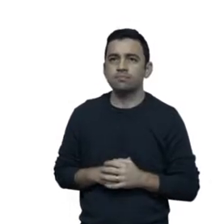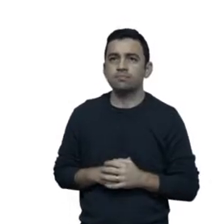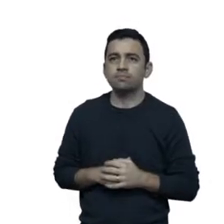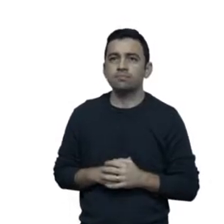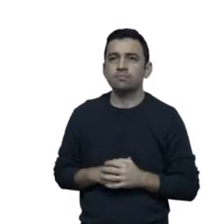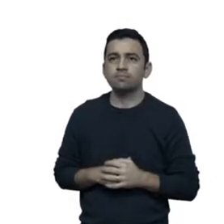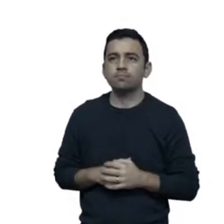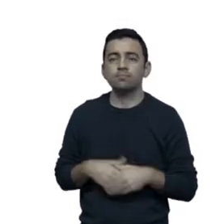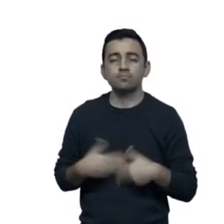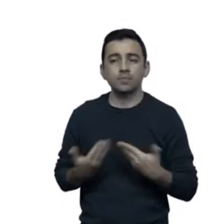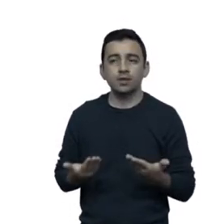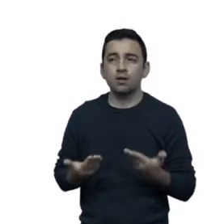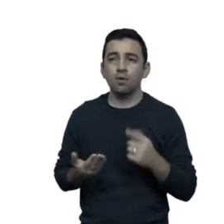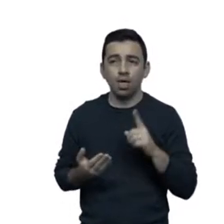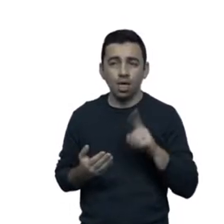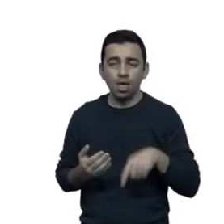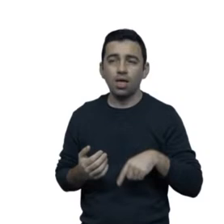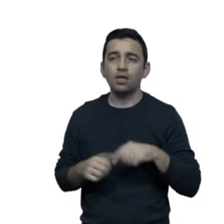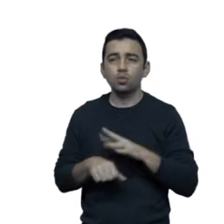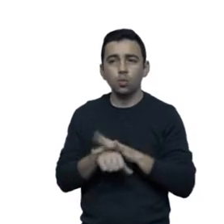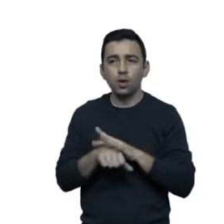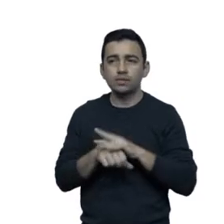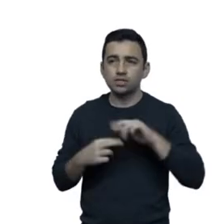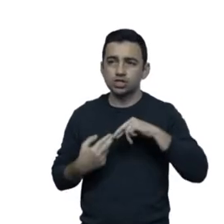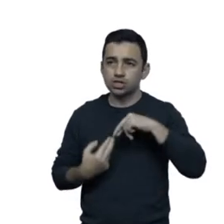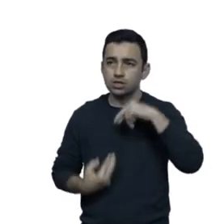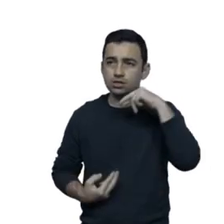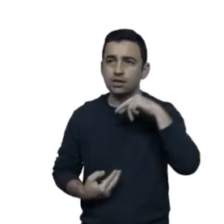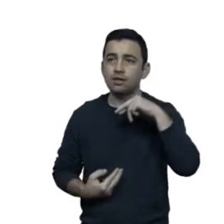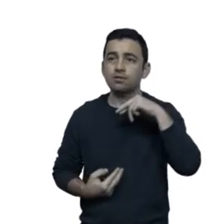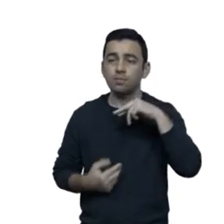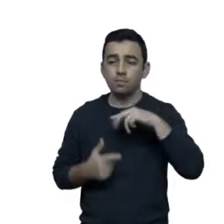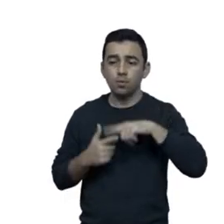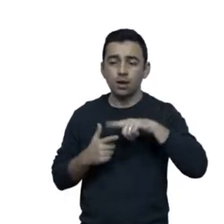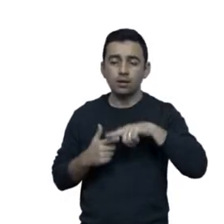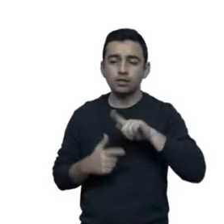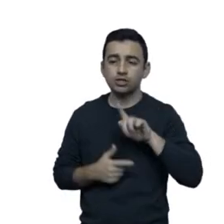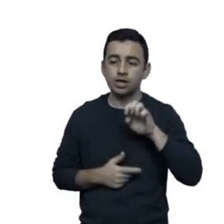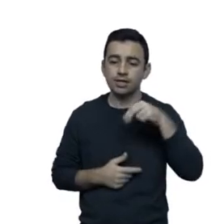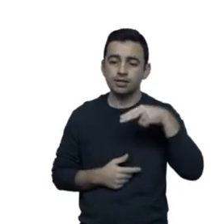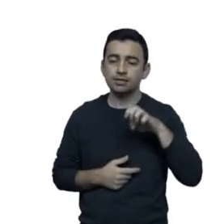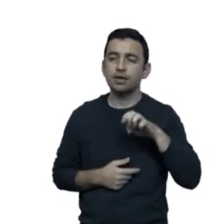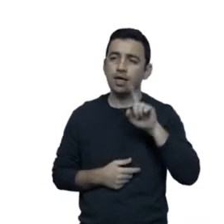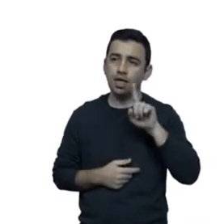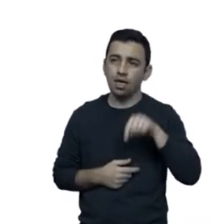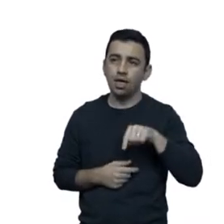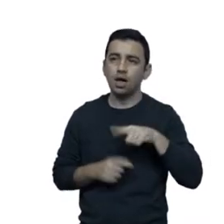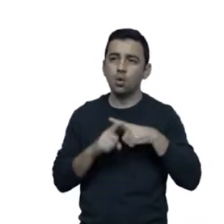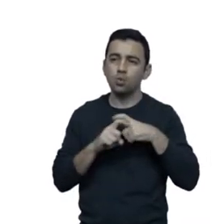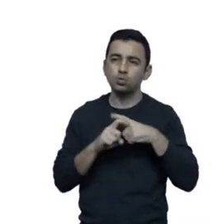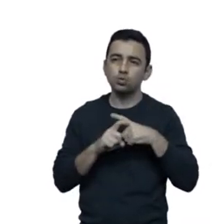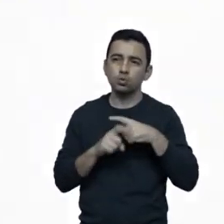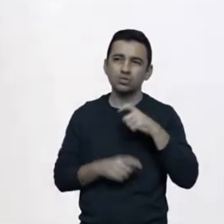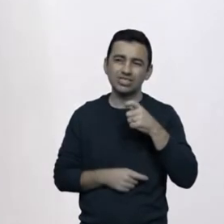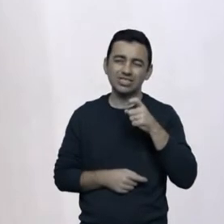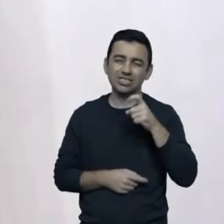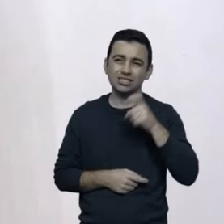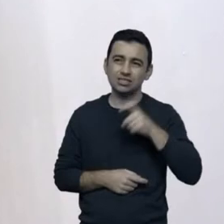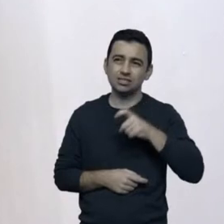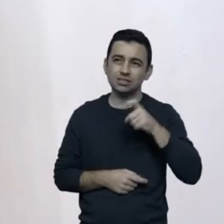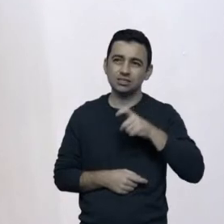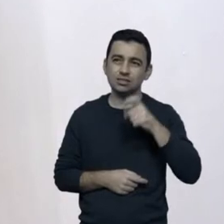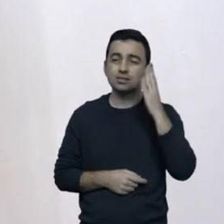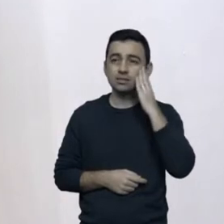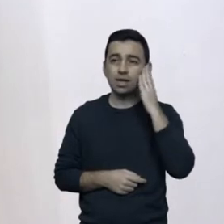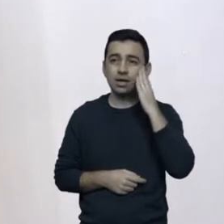Então, é uma doença genética que, basicamente, é um defeito num gene. E esse gene está no cromossomo X. Então, a gente sabe que nós temos dois cromossomos, né?